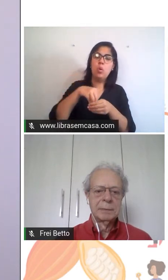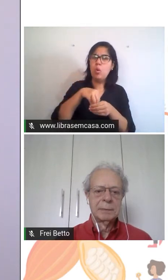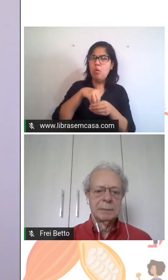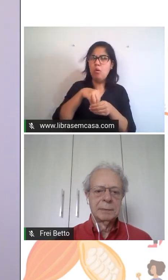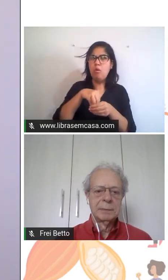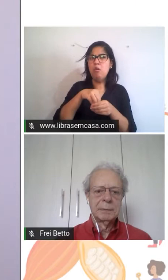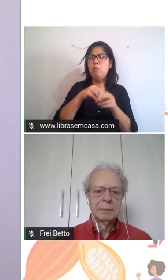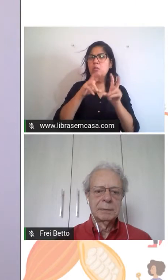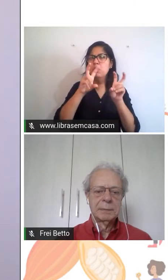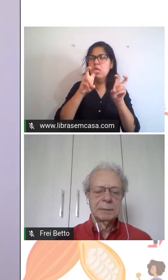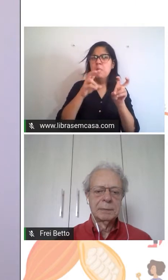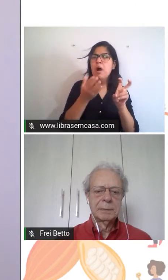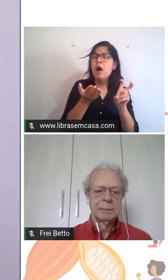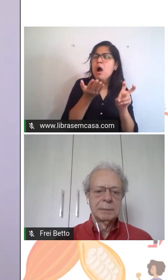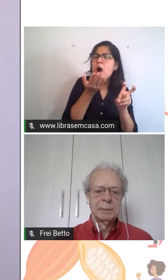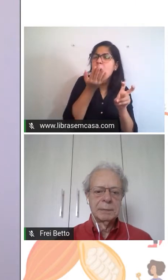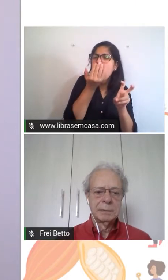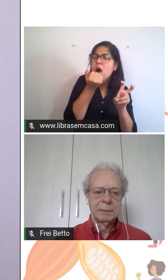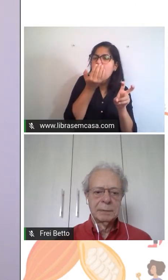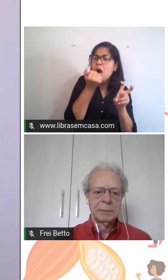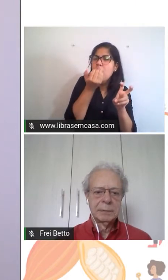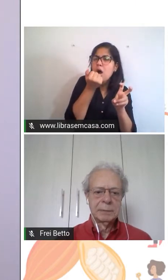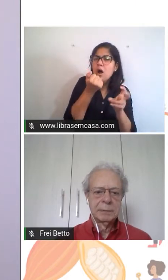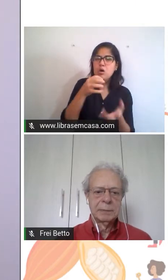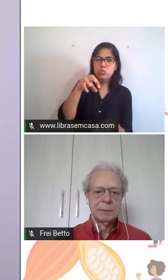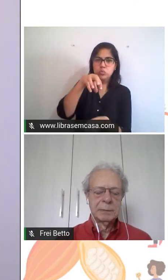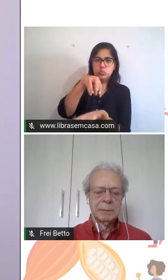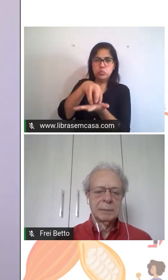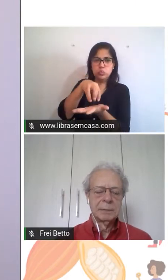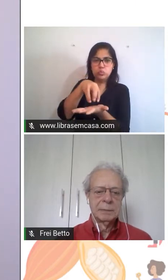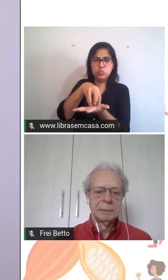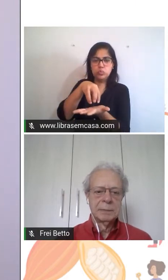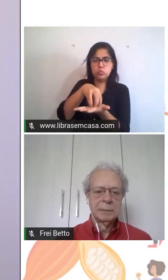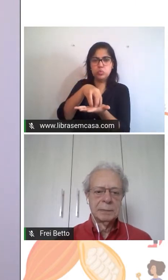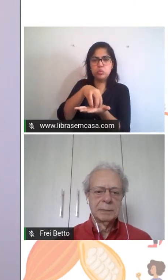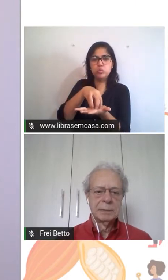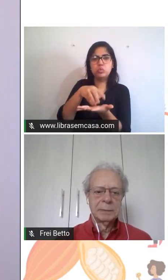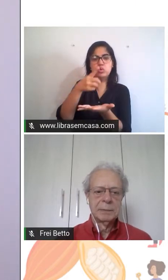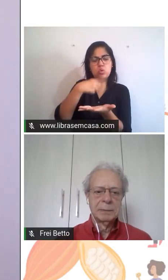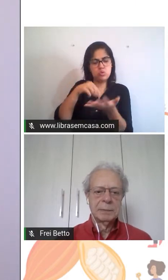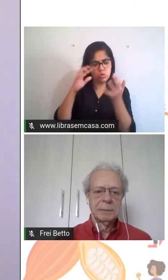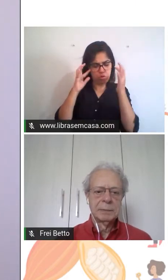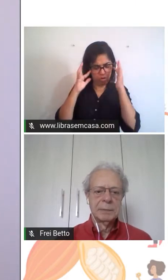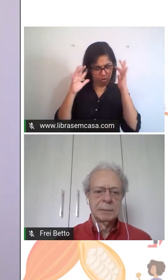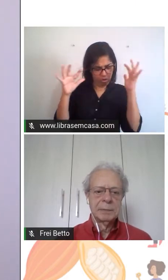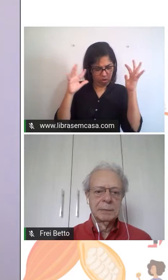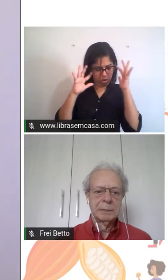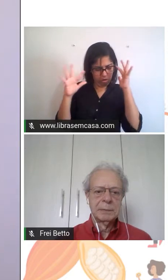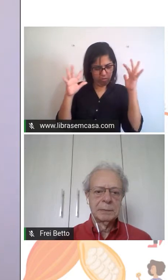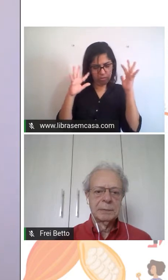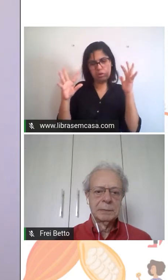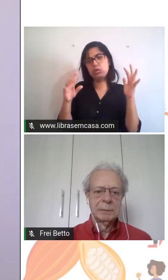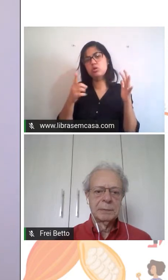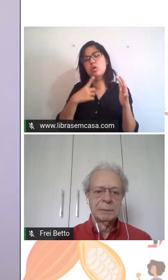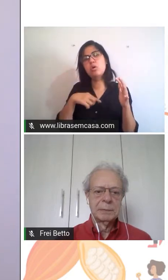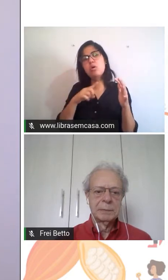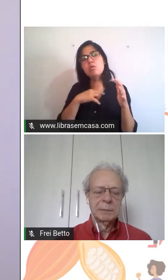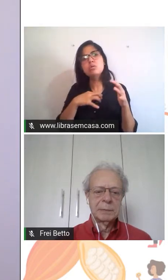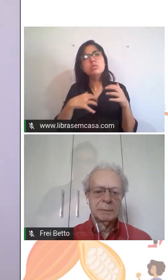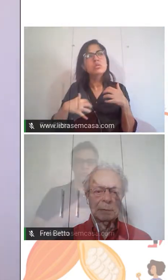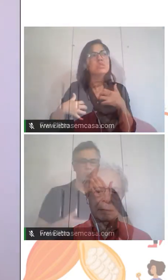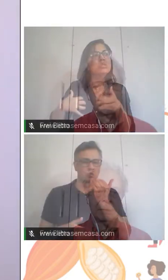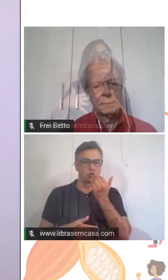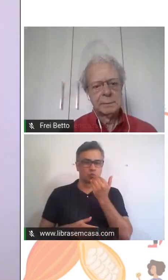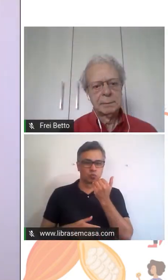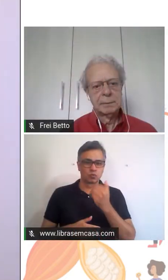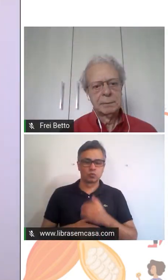alimentar-se, né, no centro das nossas reflexões, né, das nossas gestualidades